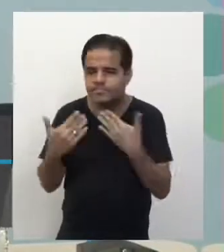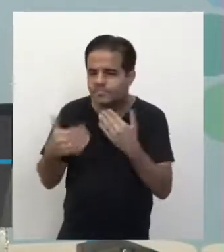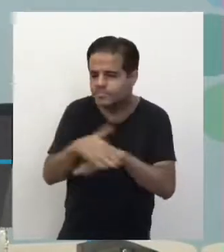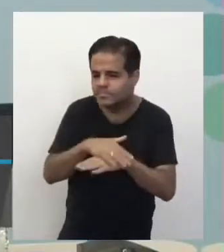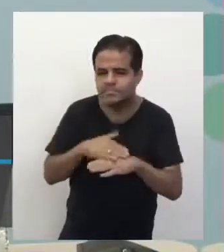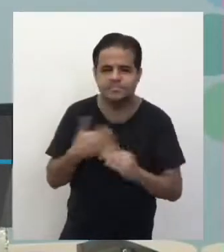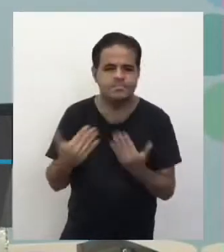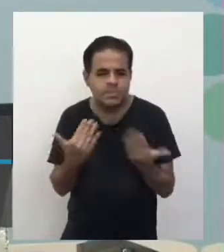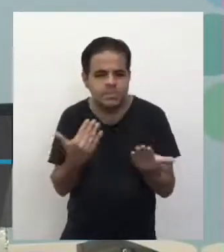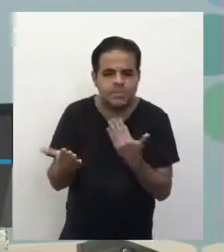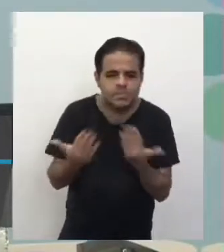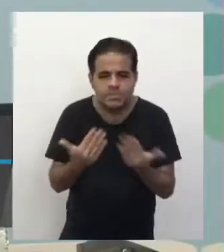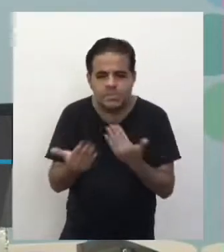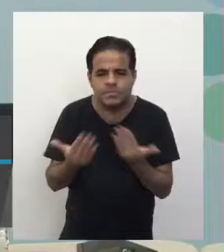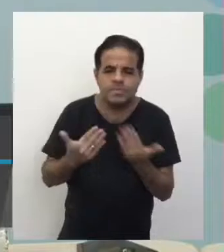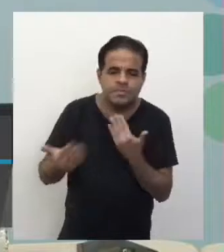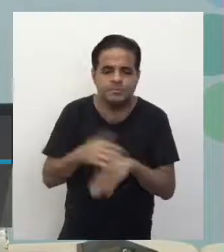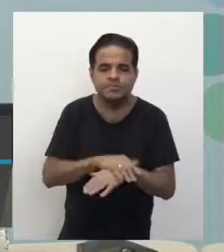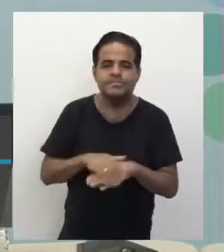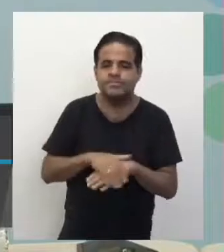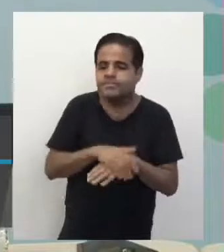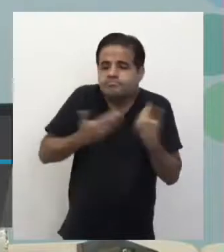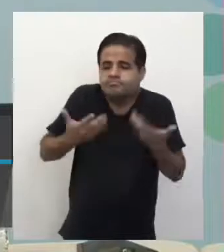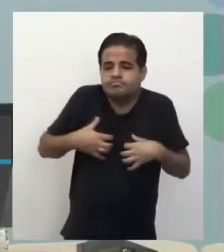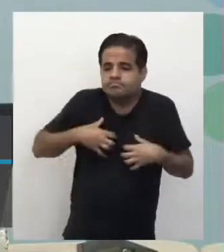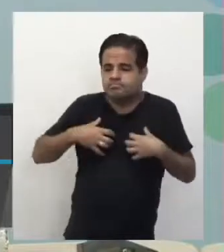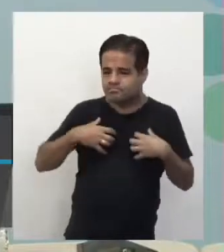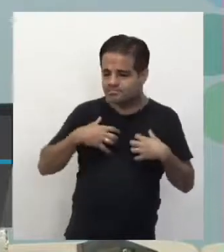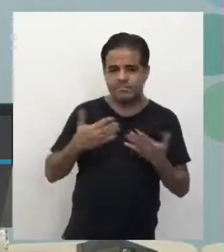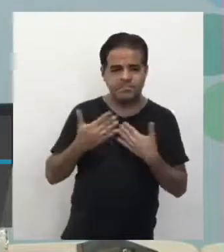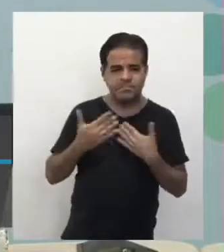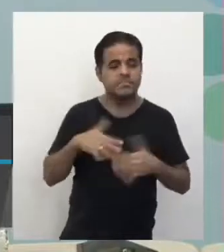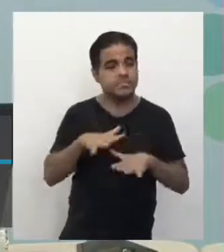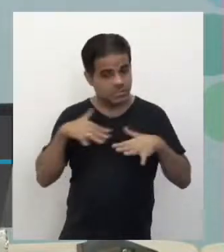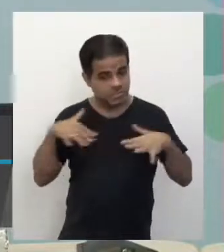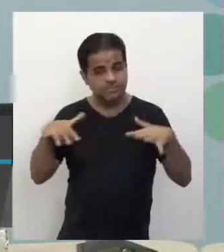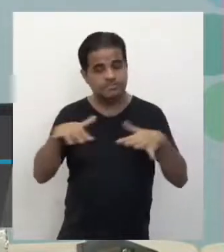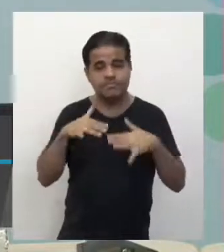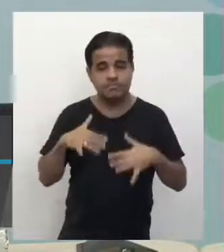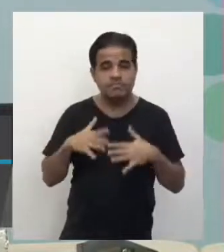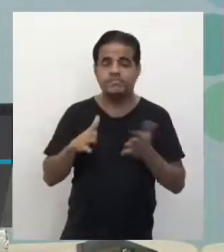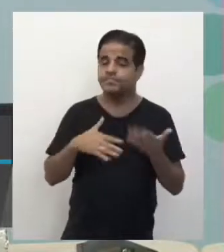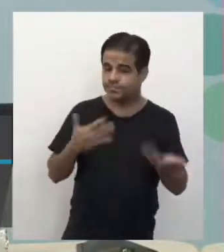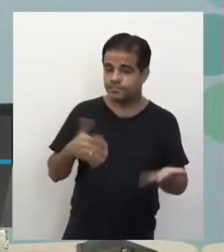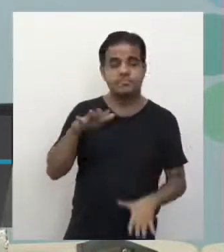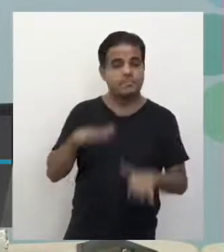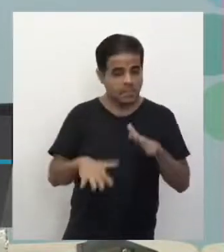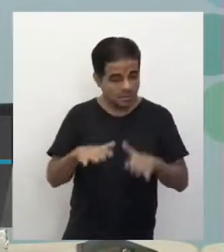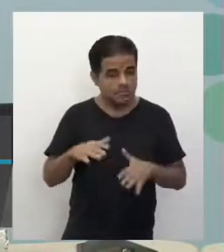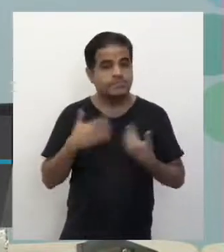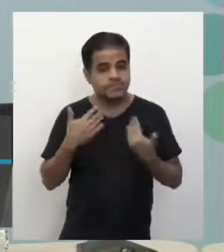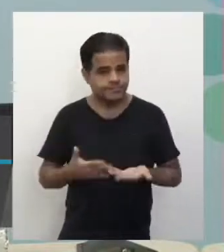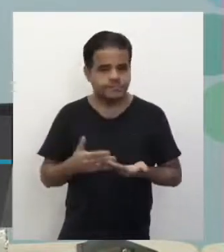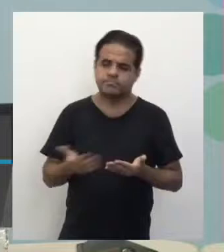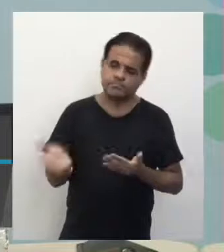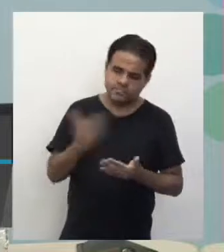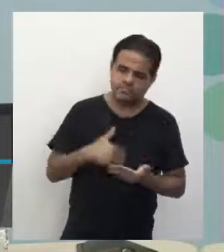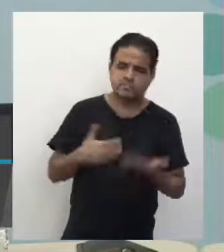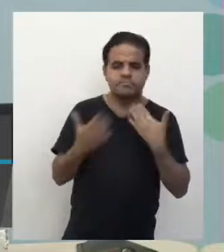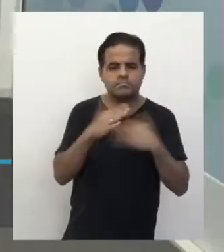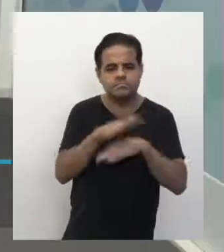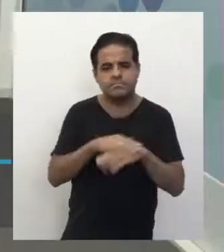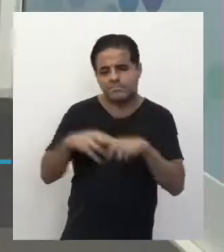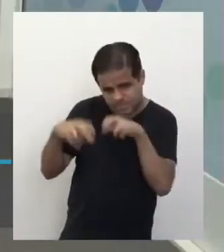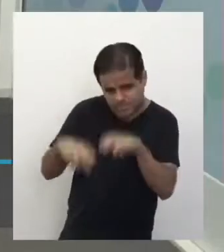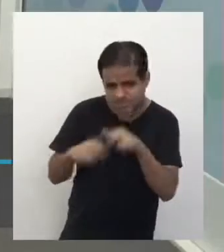gente já, né? Conversa, tá? Mas em que sentido? Geralmente, né? Dependendo como for, vamos ter uma conversa?